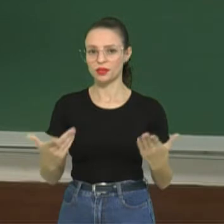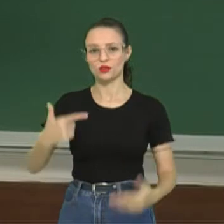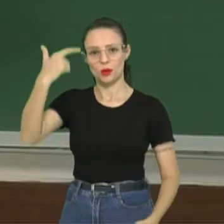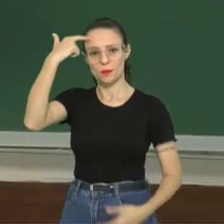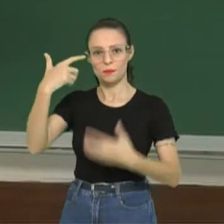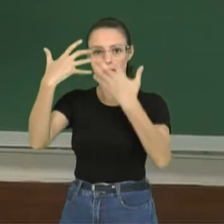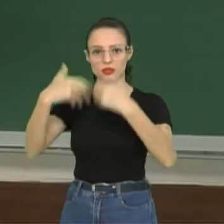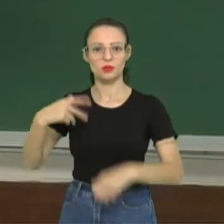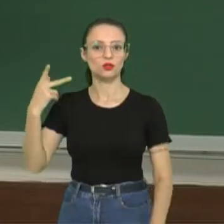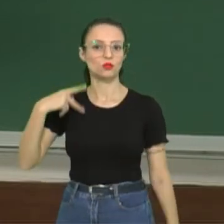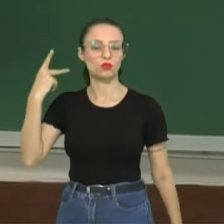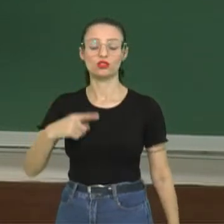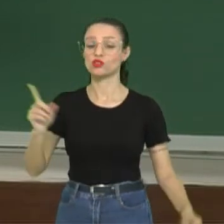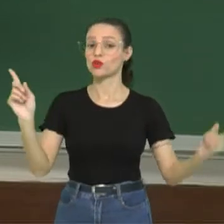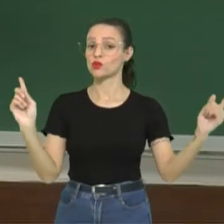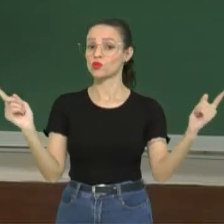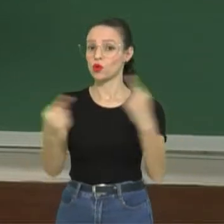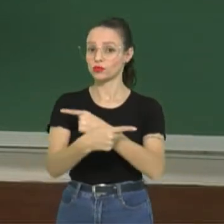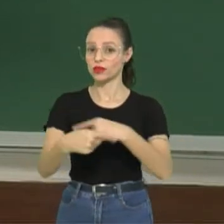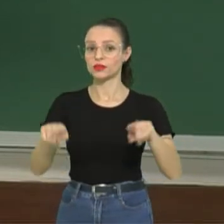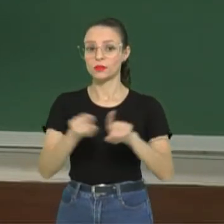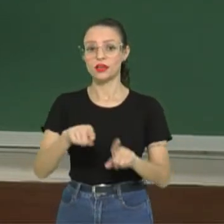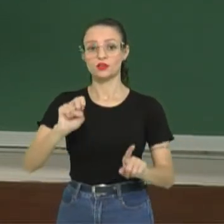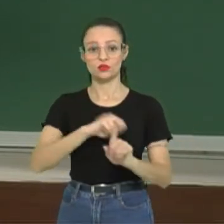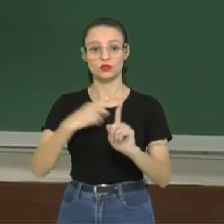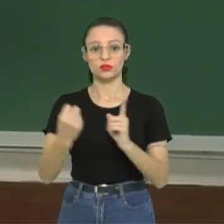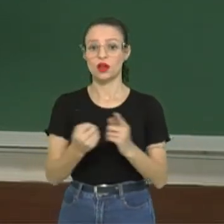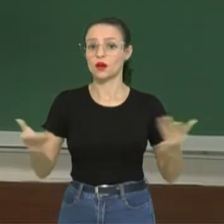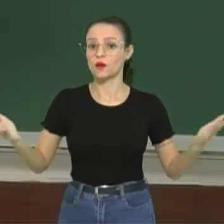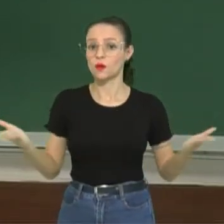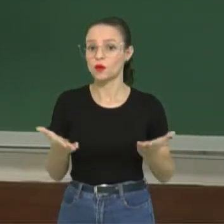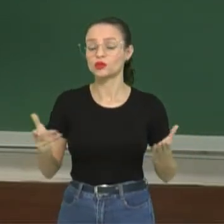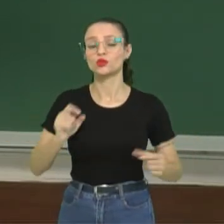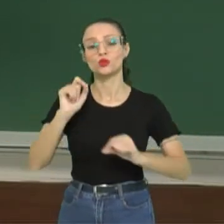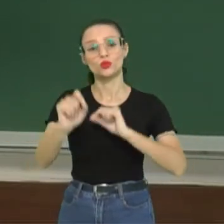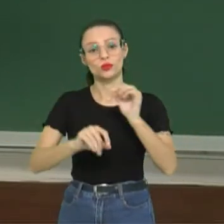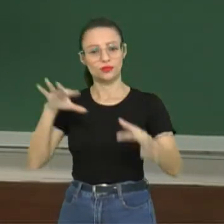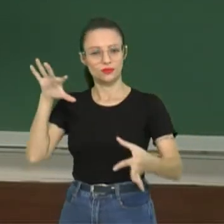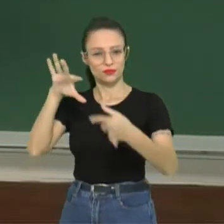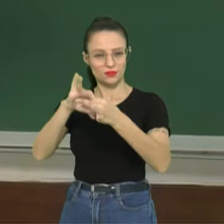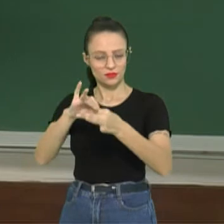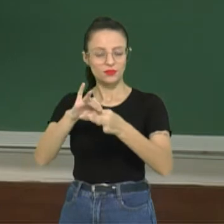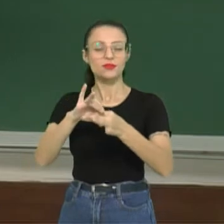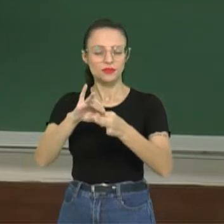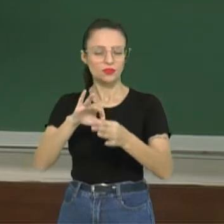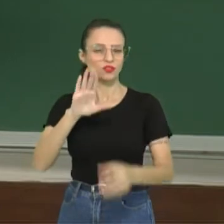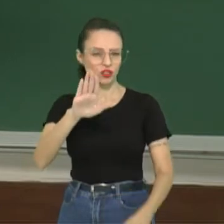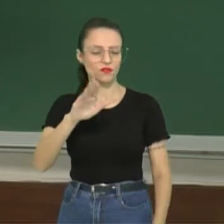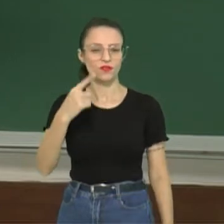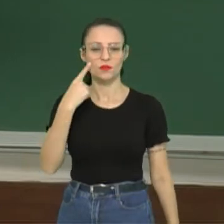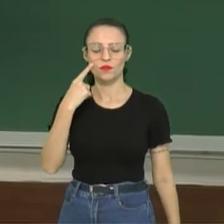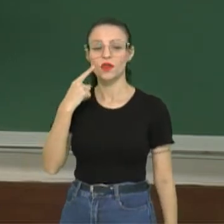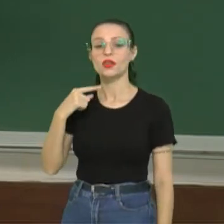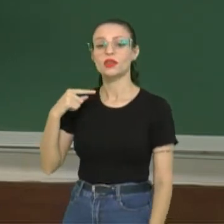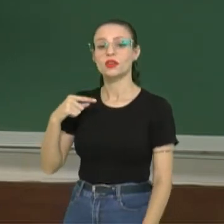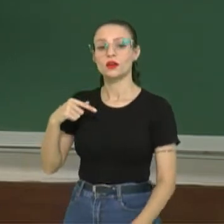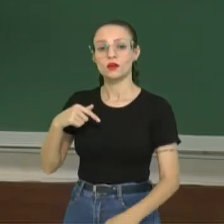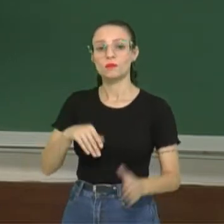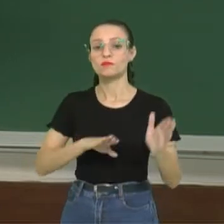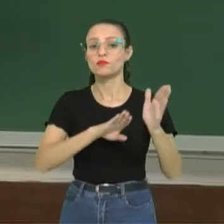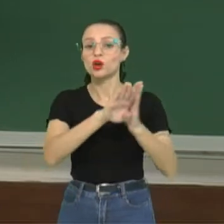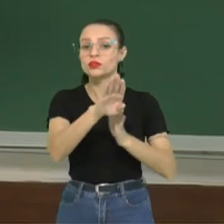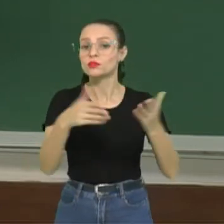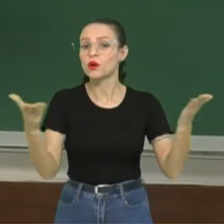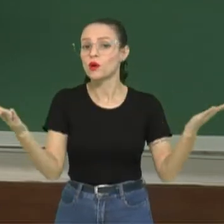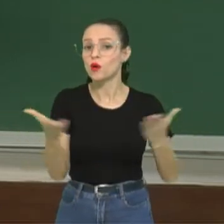pensamento político muito o costas e na sociedade atual a gente vai pensar vai pensar daqui a pouco o progressismo nos